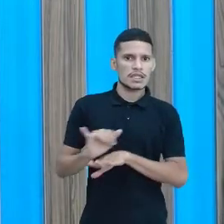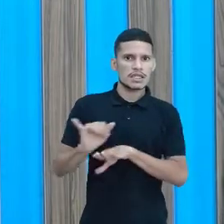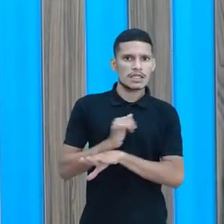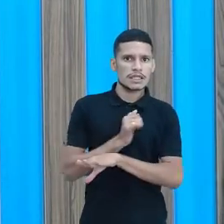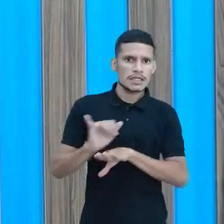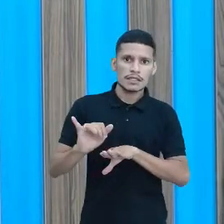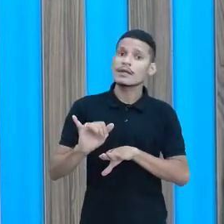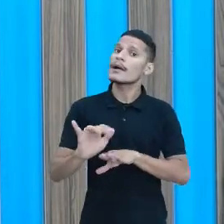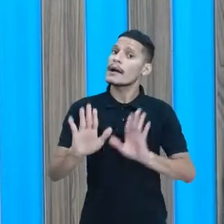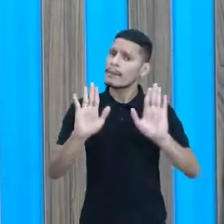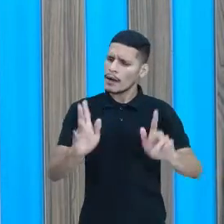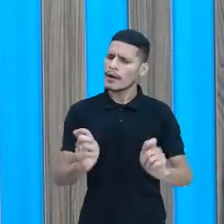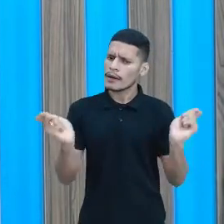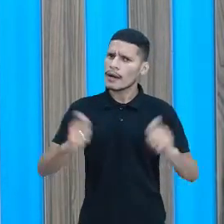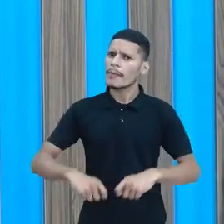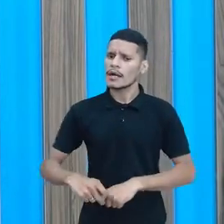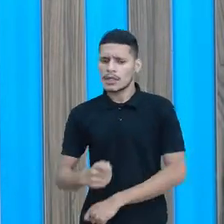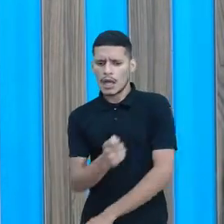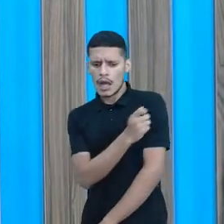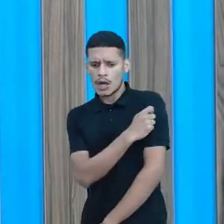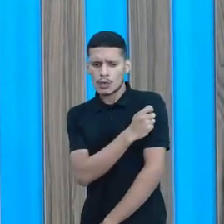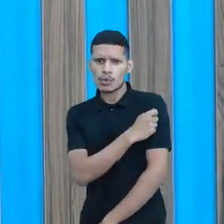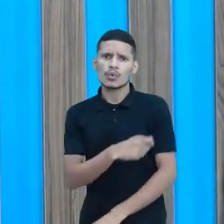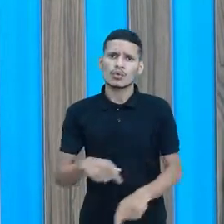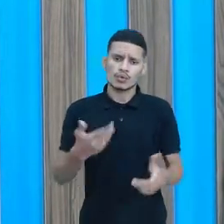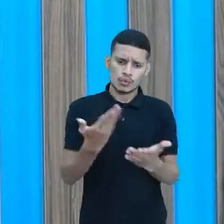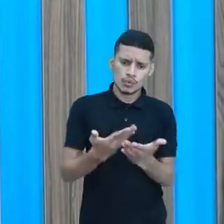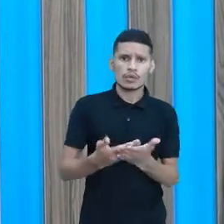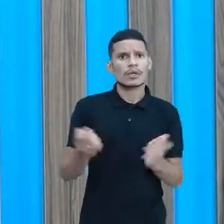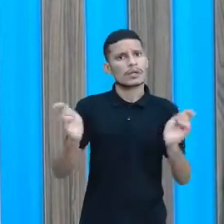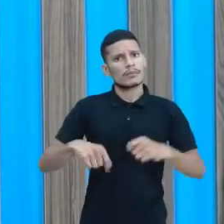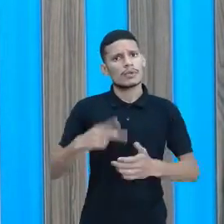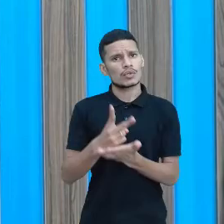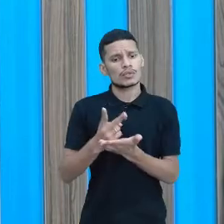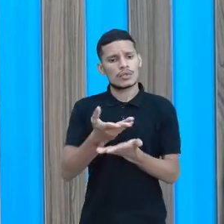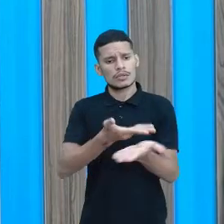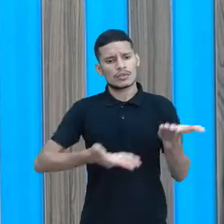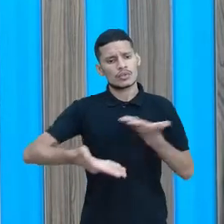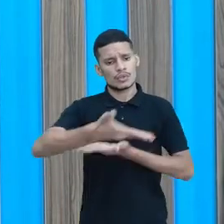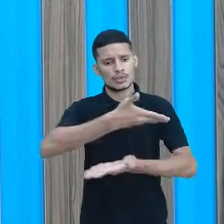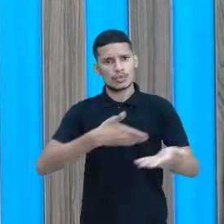que funciona para que alunos e estudantes continuassem nessa troca.